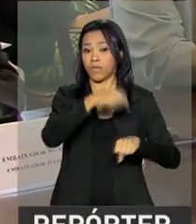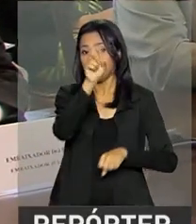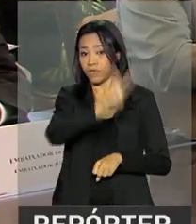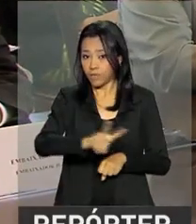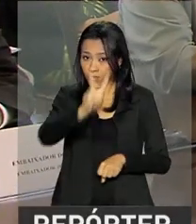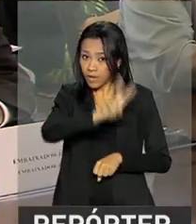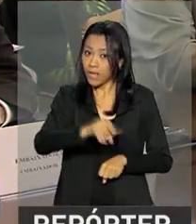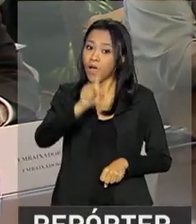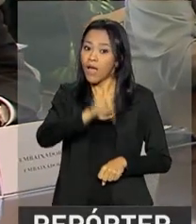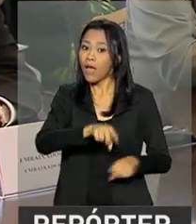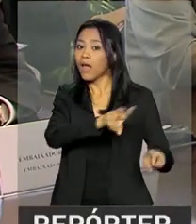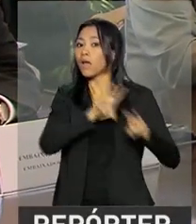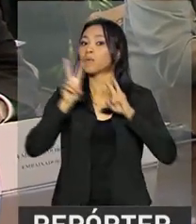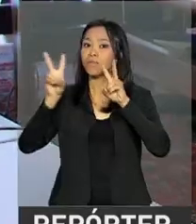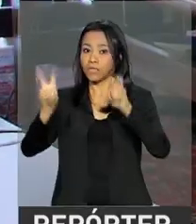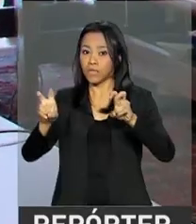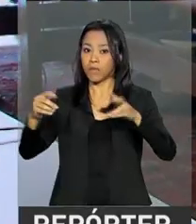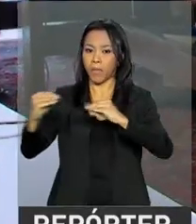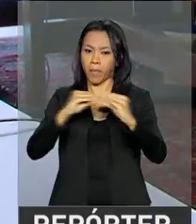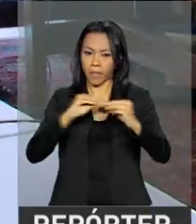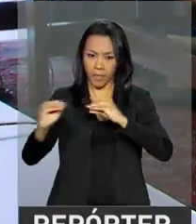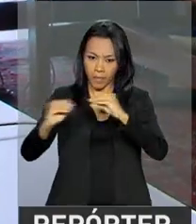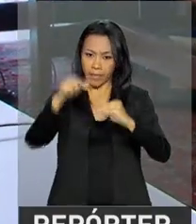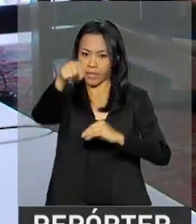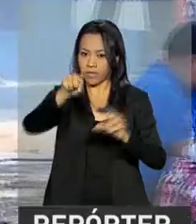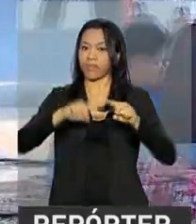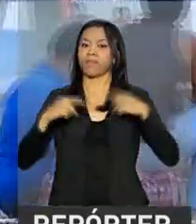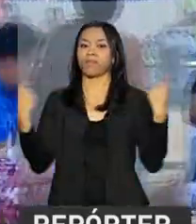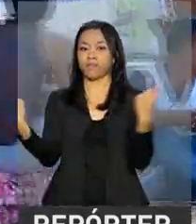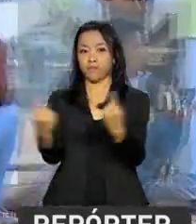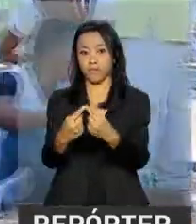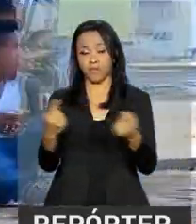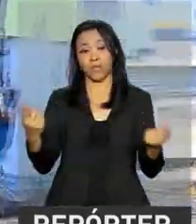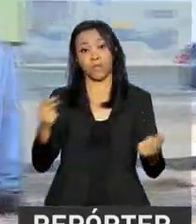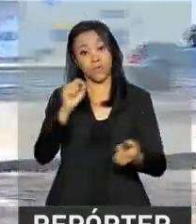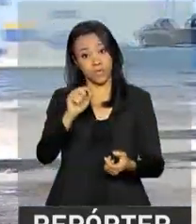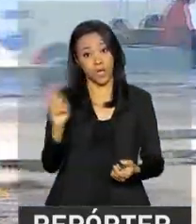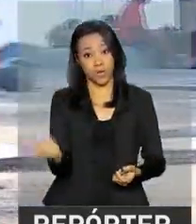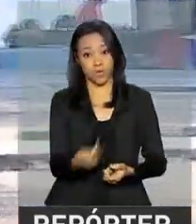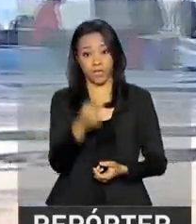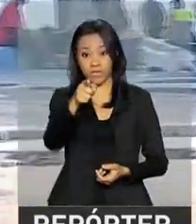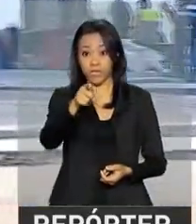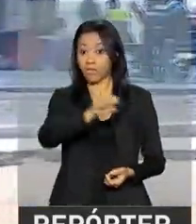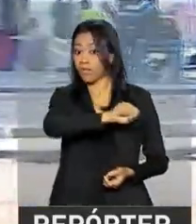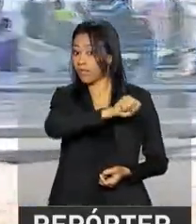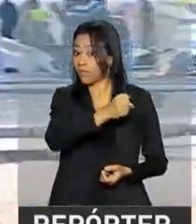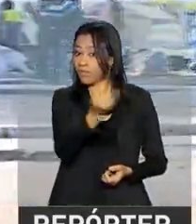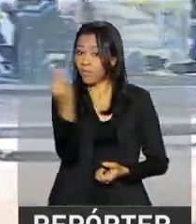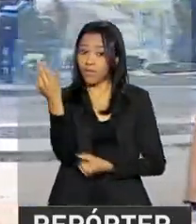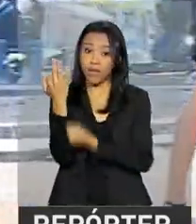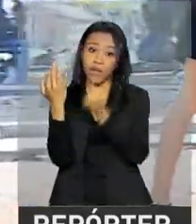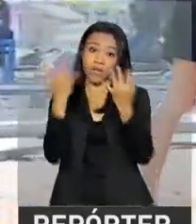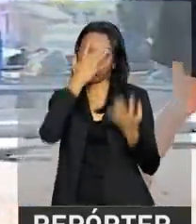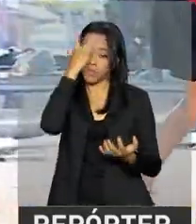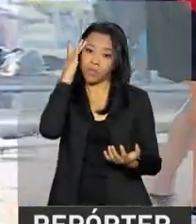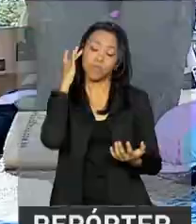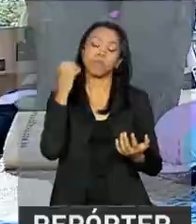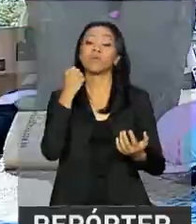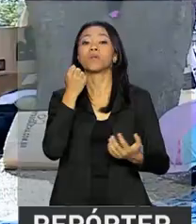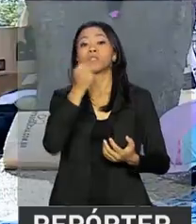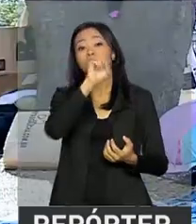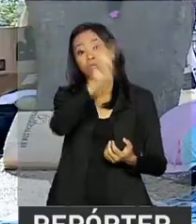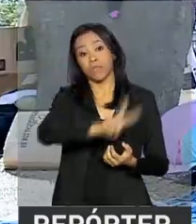temas tratados pelos ministros brasileiros e colombianos. Por conta da situação, milhares de venezuelanos têm deixado o